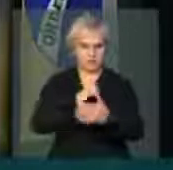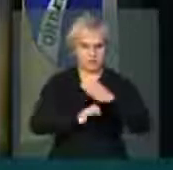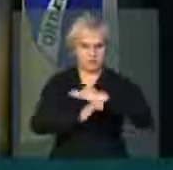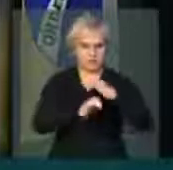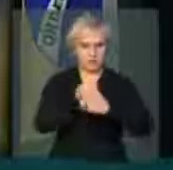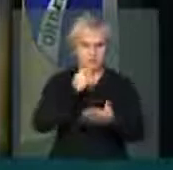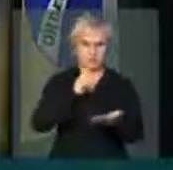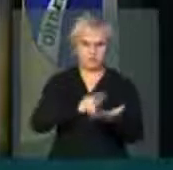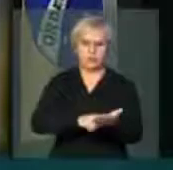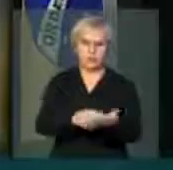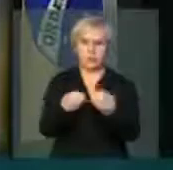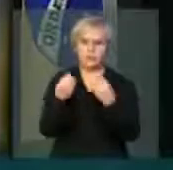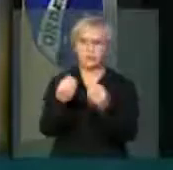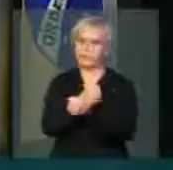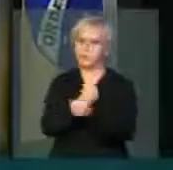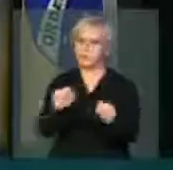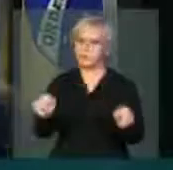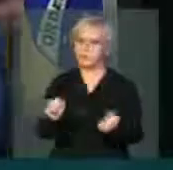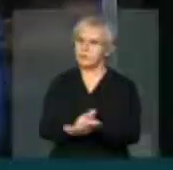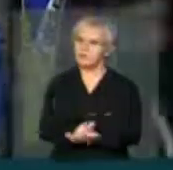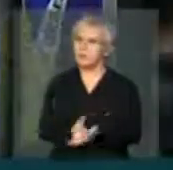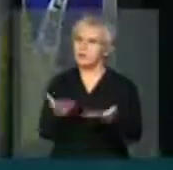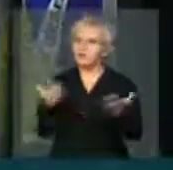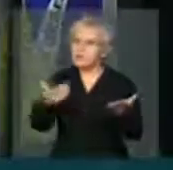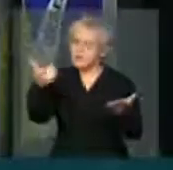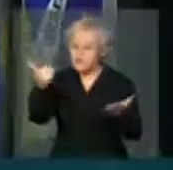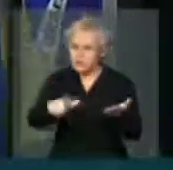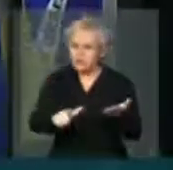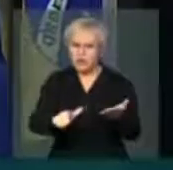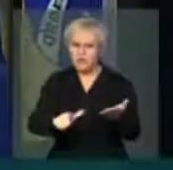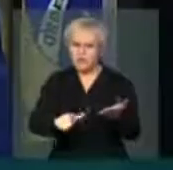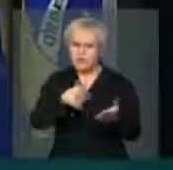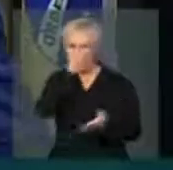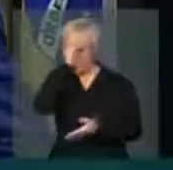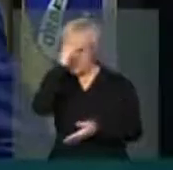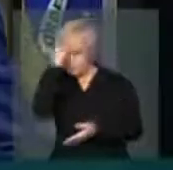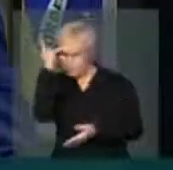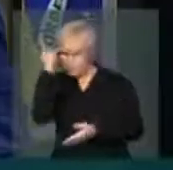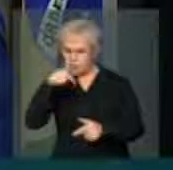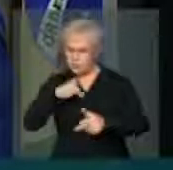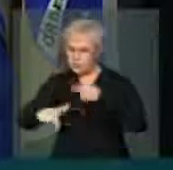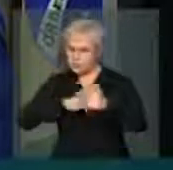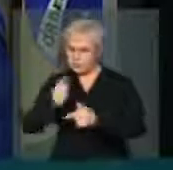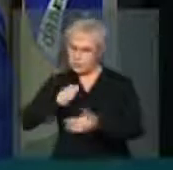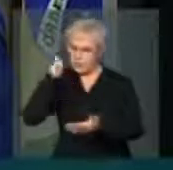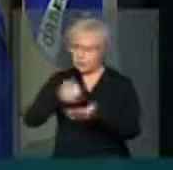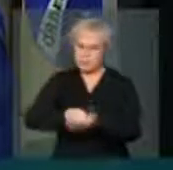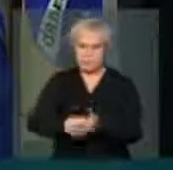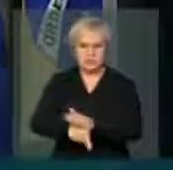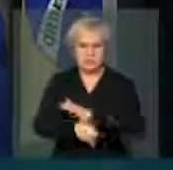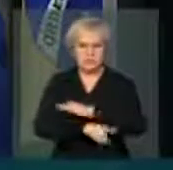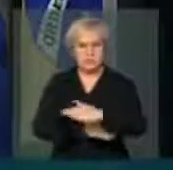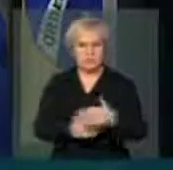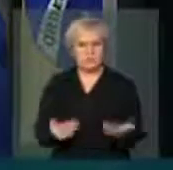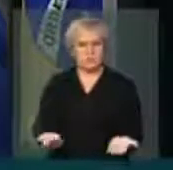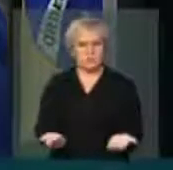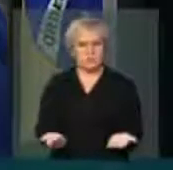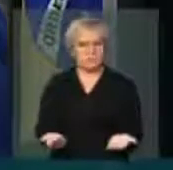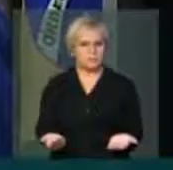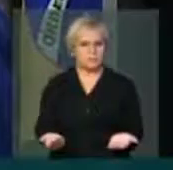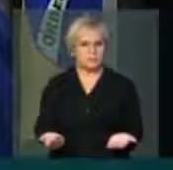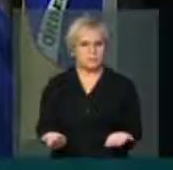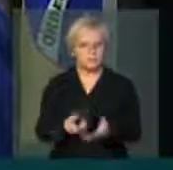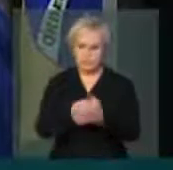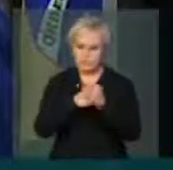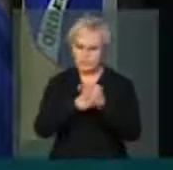Não é possível que a conta, mais uma vez, seja paga pelos trabalhadores da estatal, que